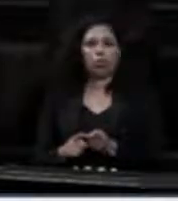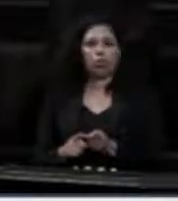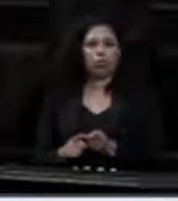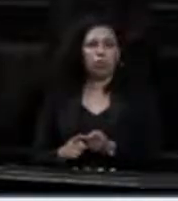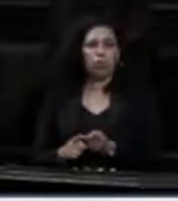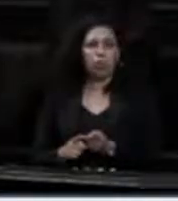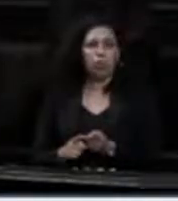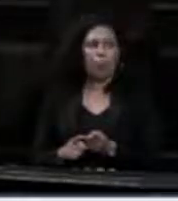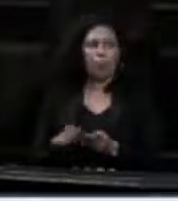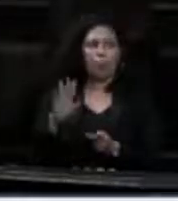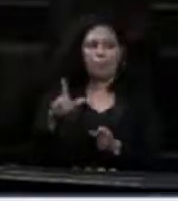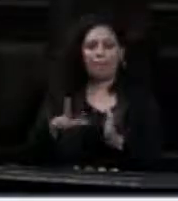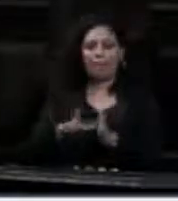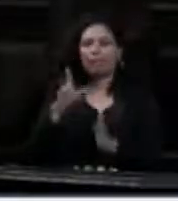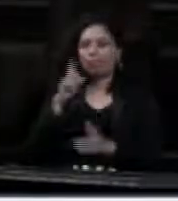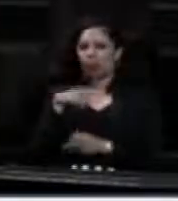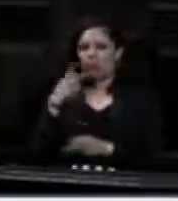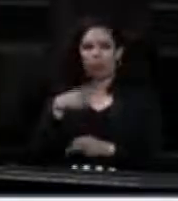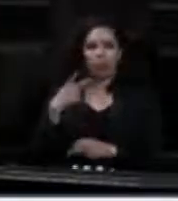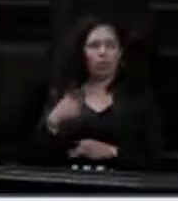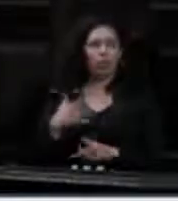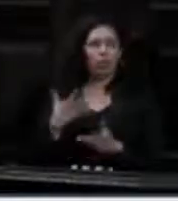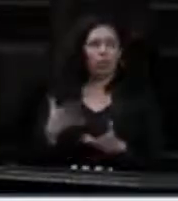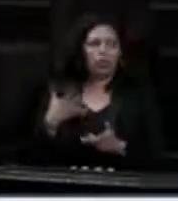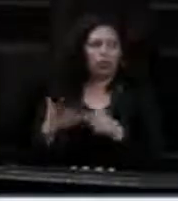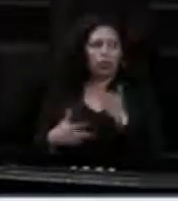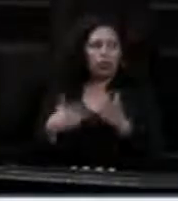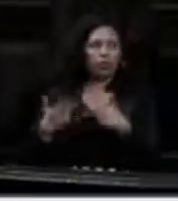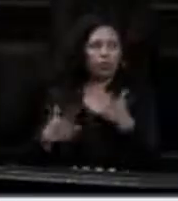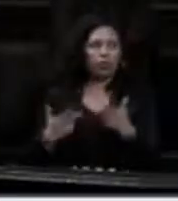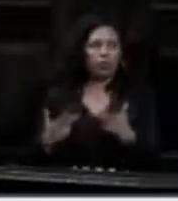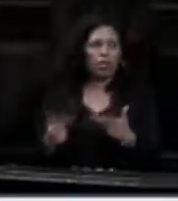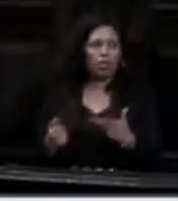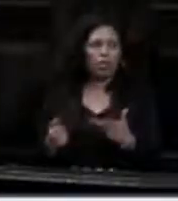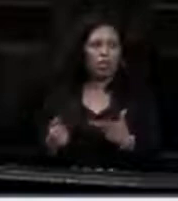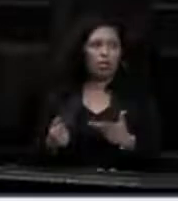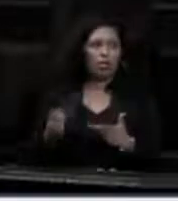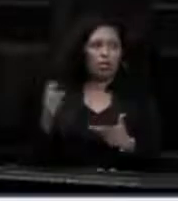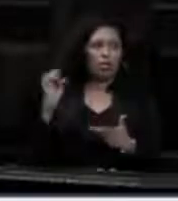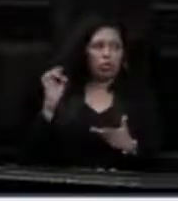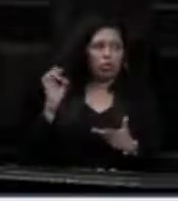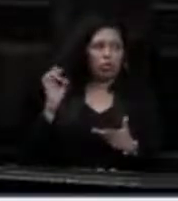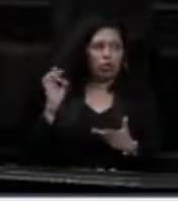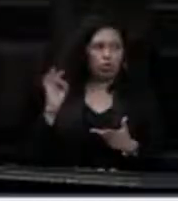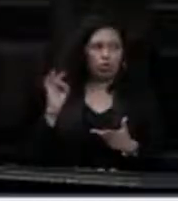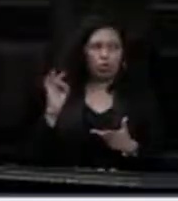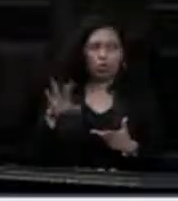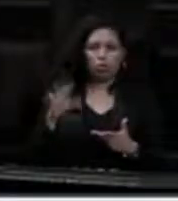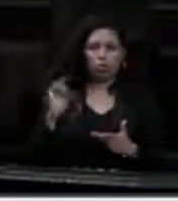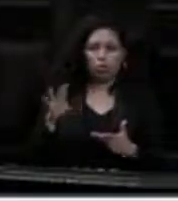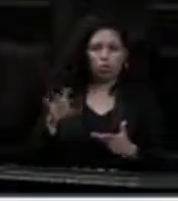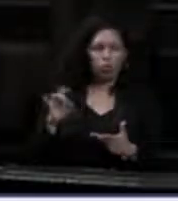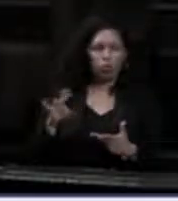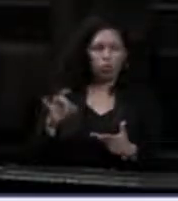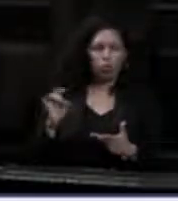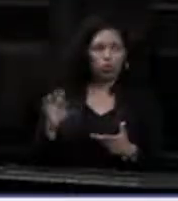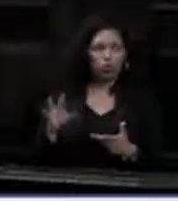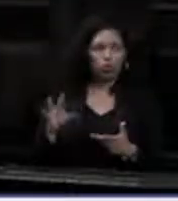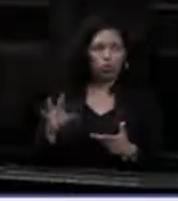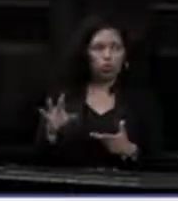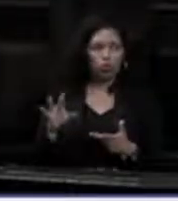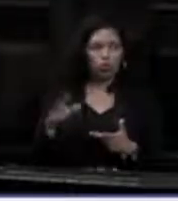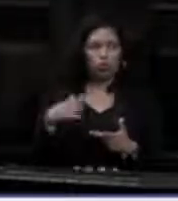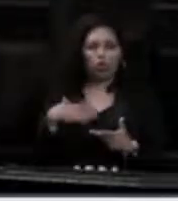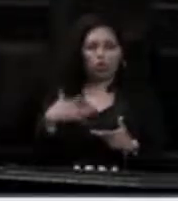passagem, deputado Tio Carlos, só sendo samurai mesmo para vencer Pezão e sua turma. Não há outra maneira